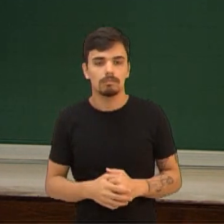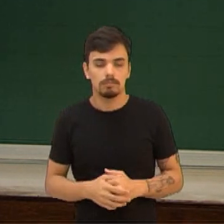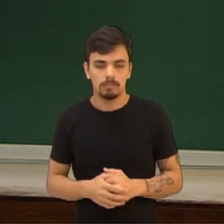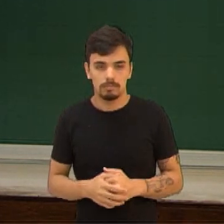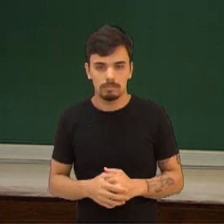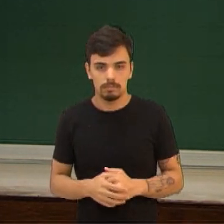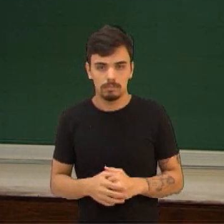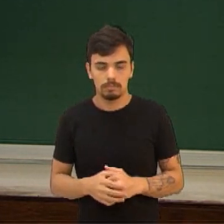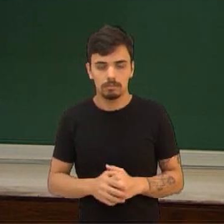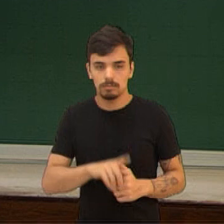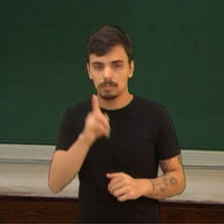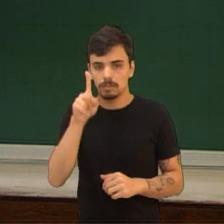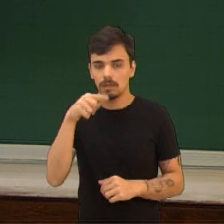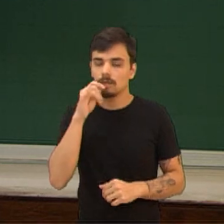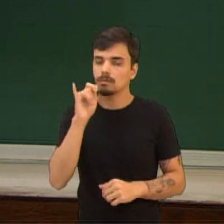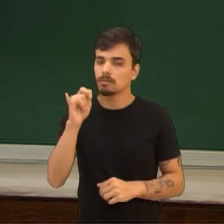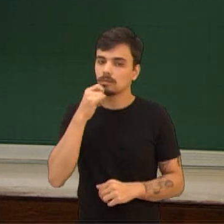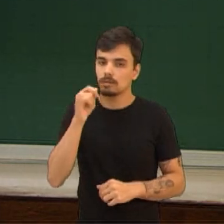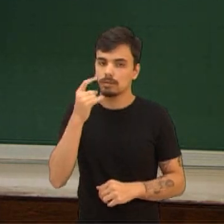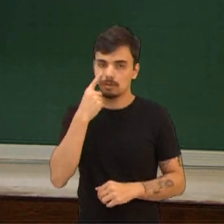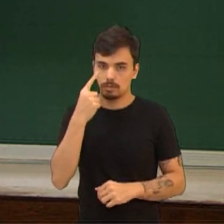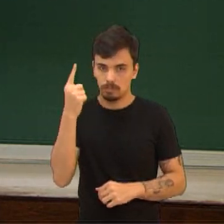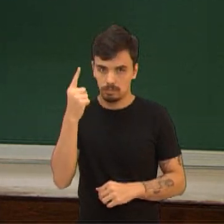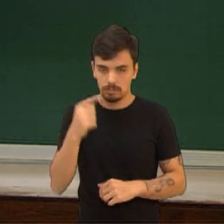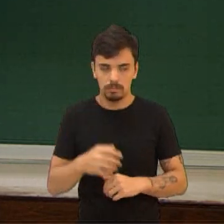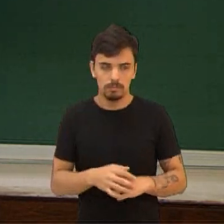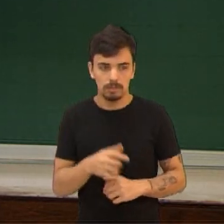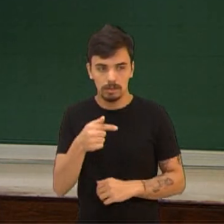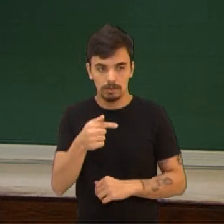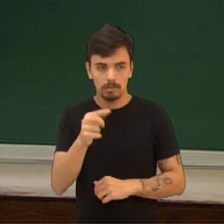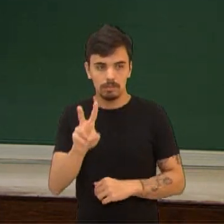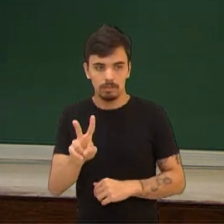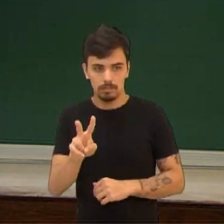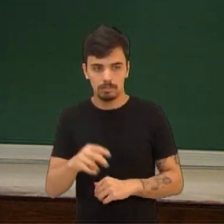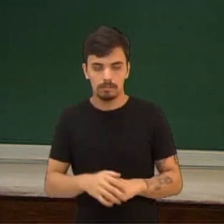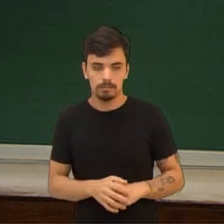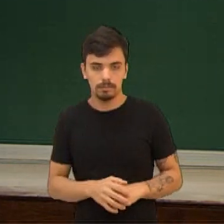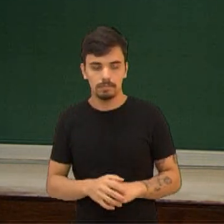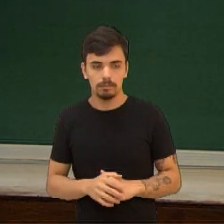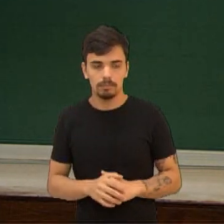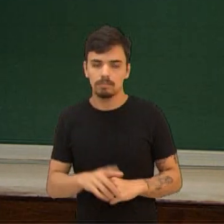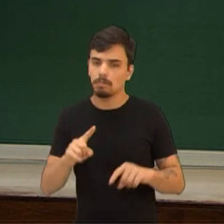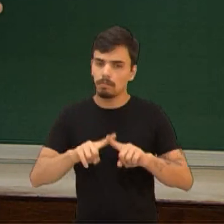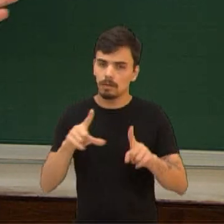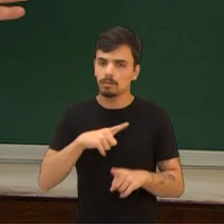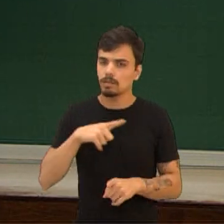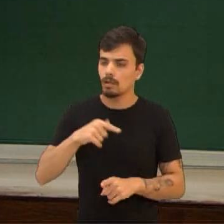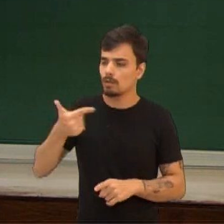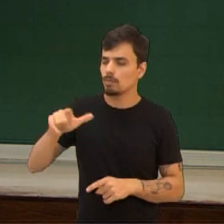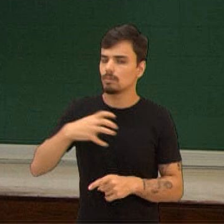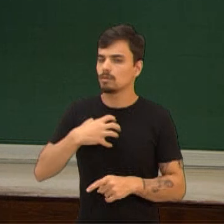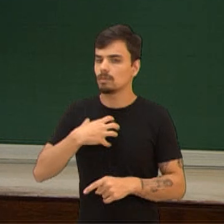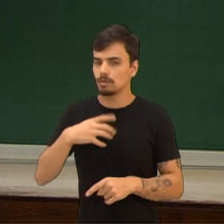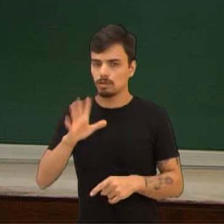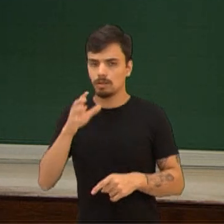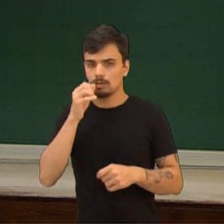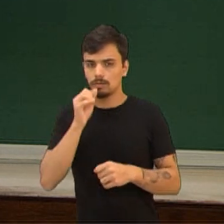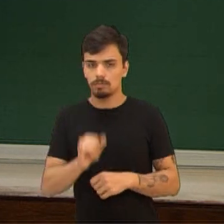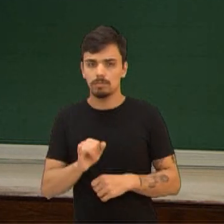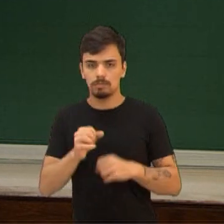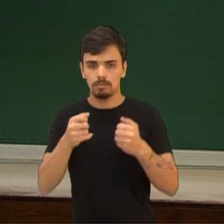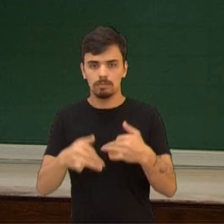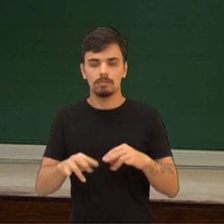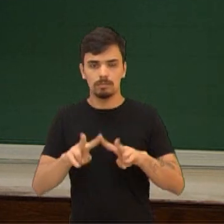resposta do problema. A energia é igual a 72 microjoules. Bom, mas existe outra forma que eu falei, né? Então, aqui,